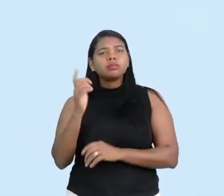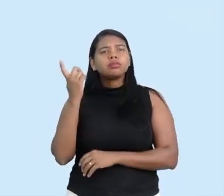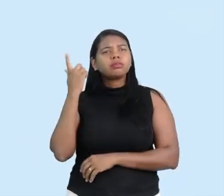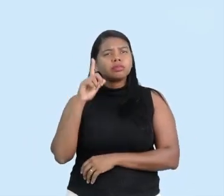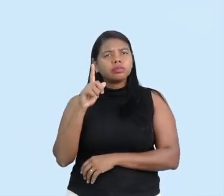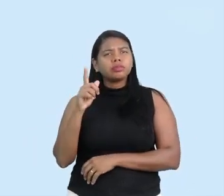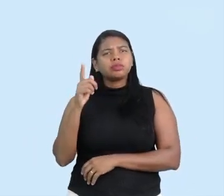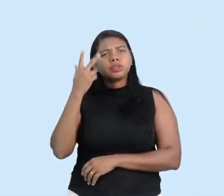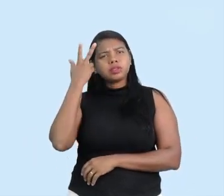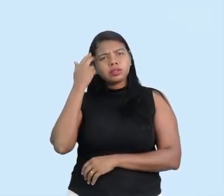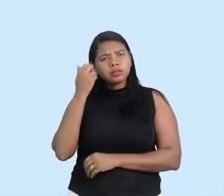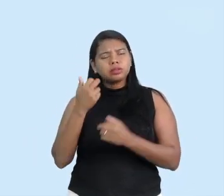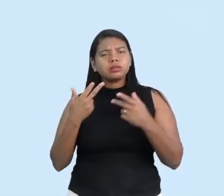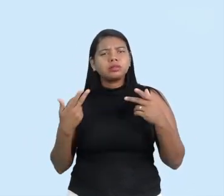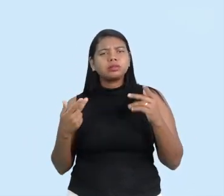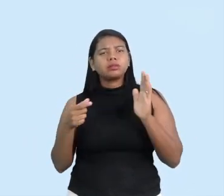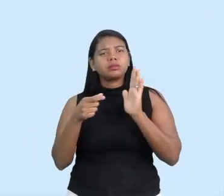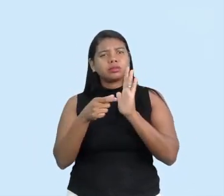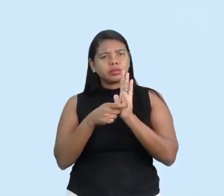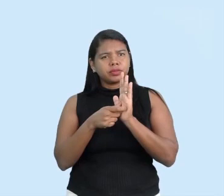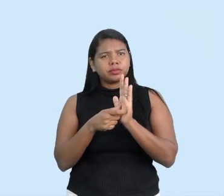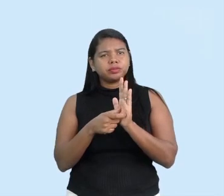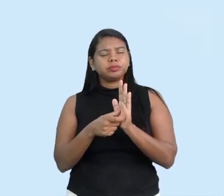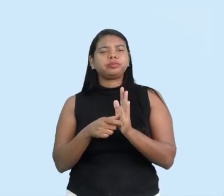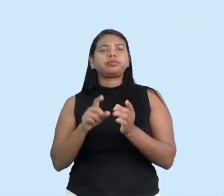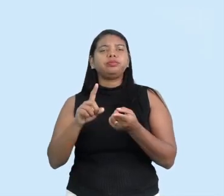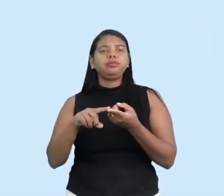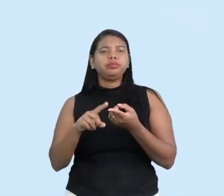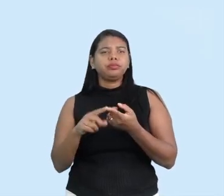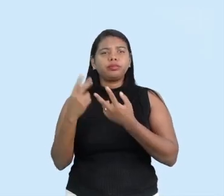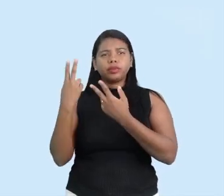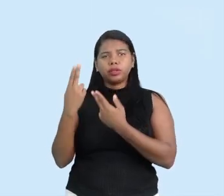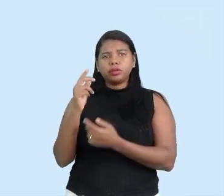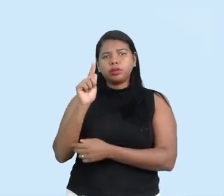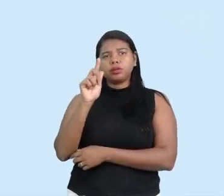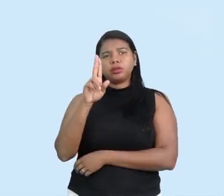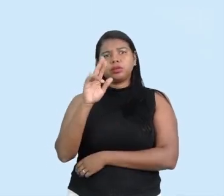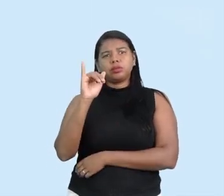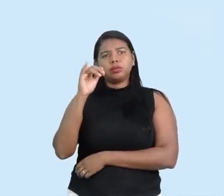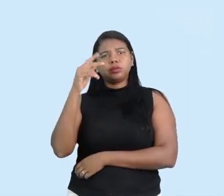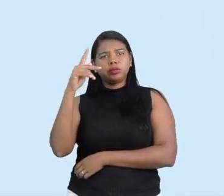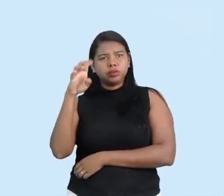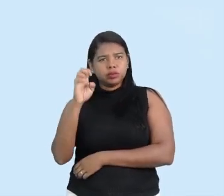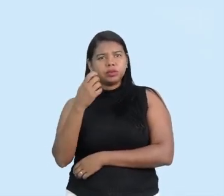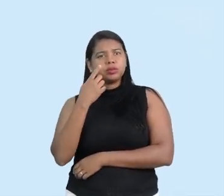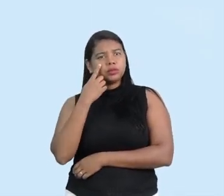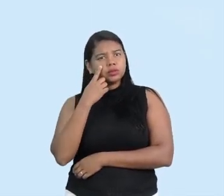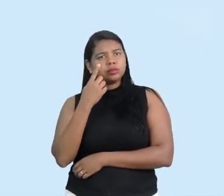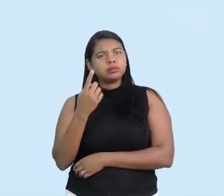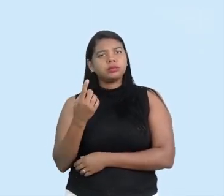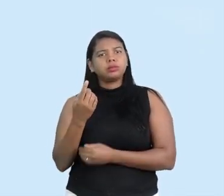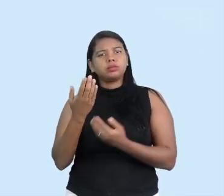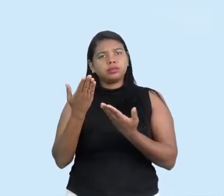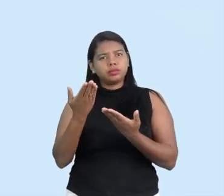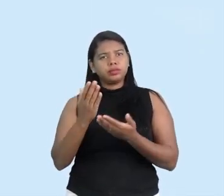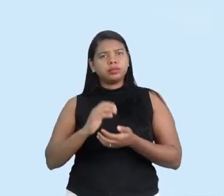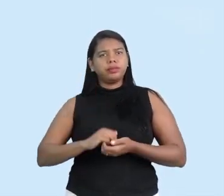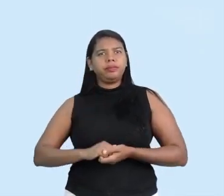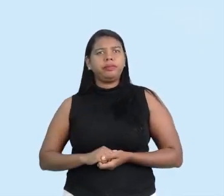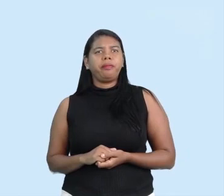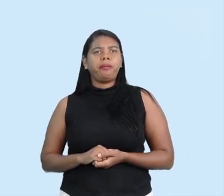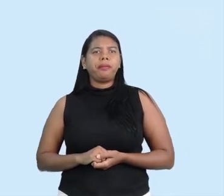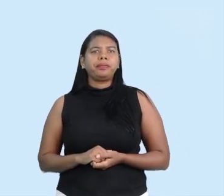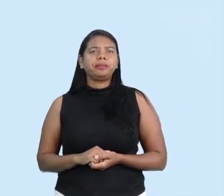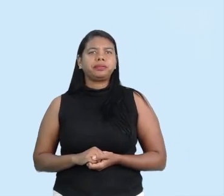faz com os outros softwares com o GIMP. Ele não deixa nada a desejar, como você viu. Agora,